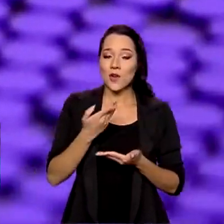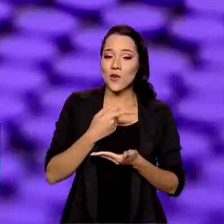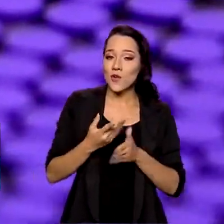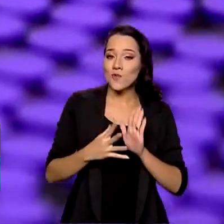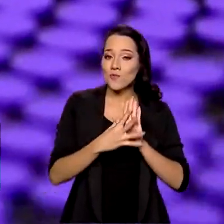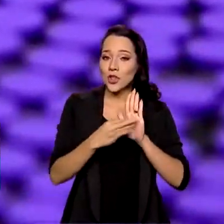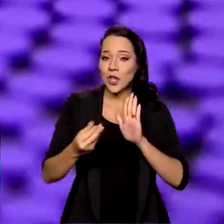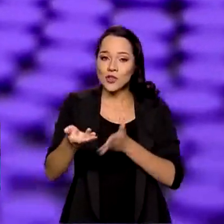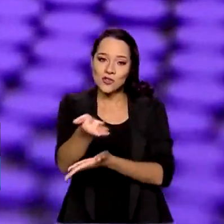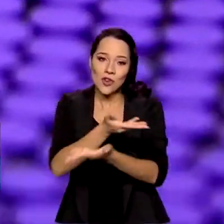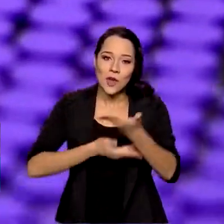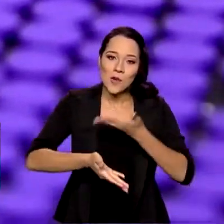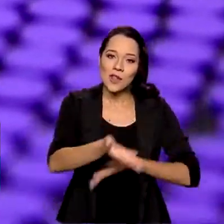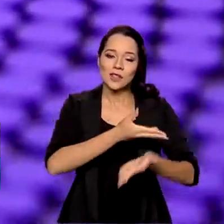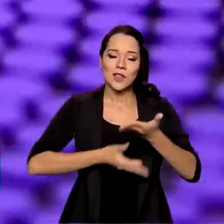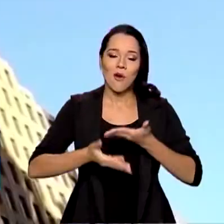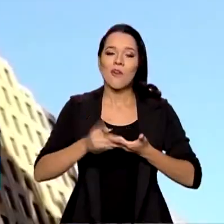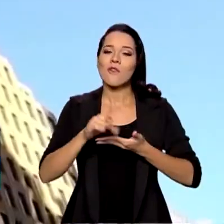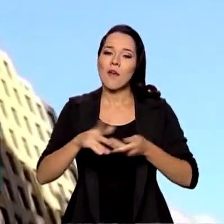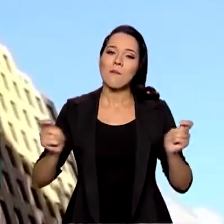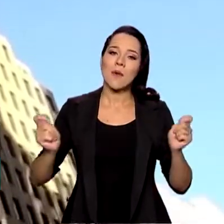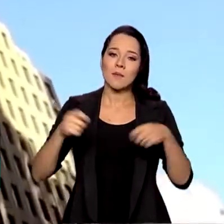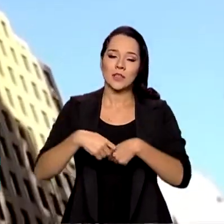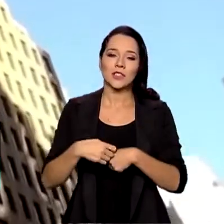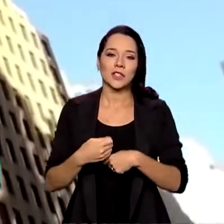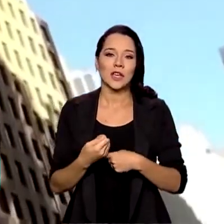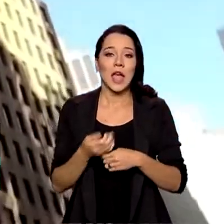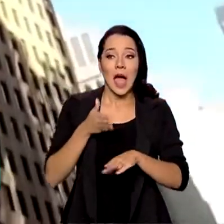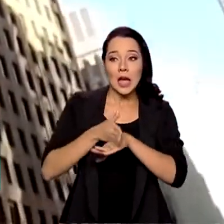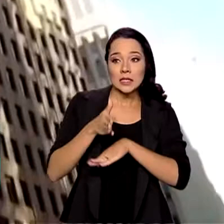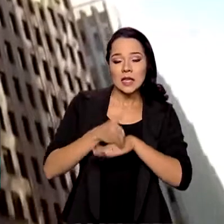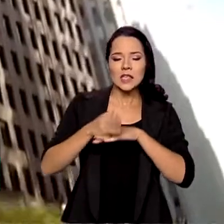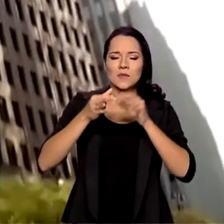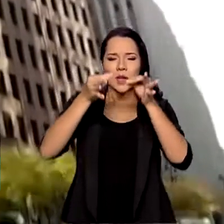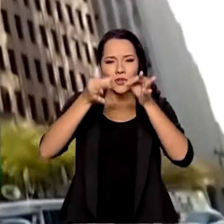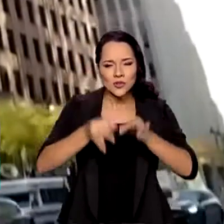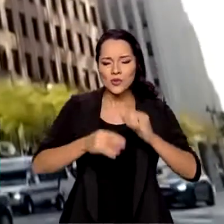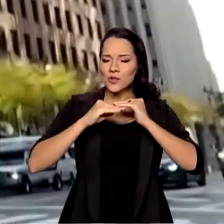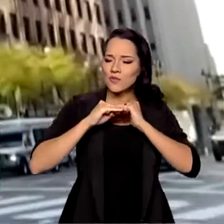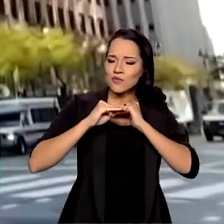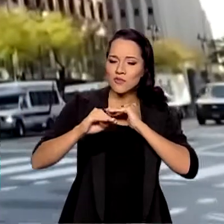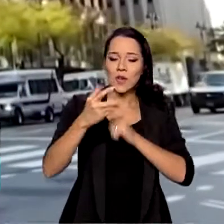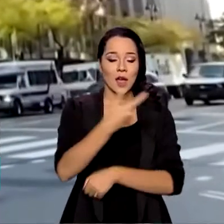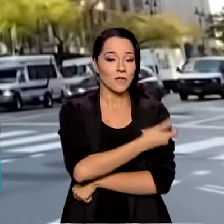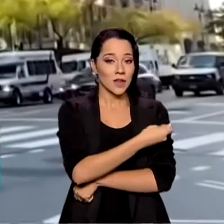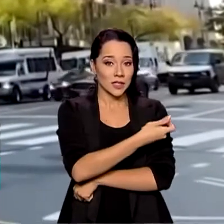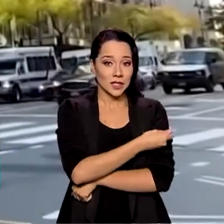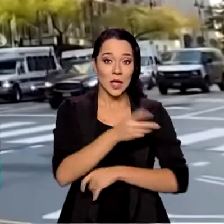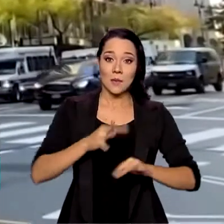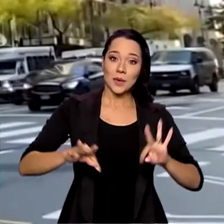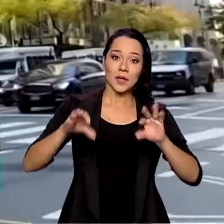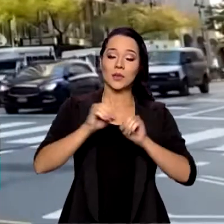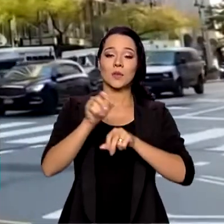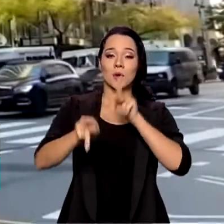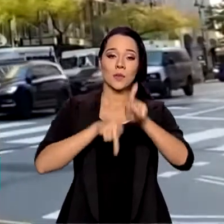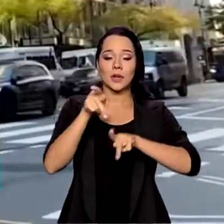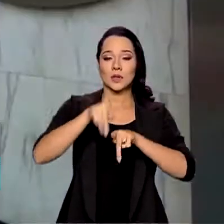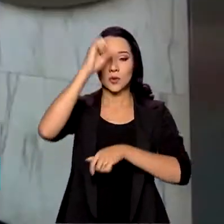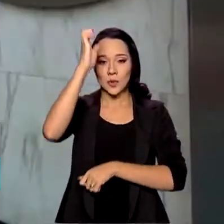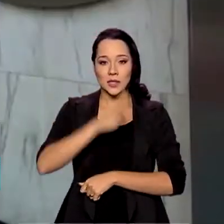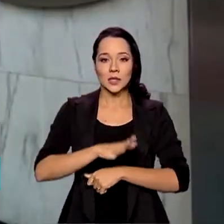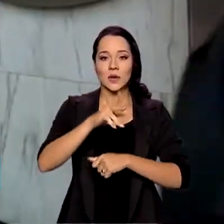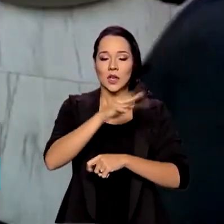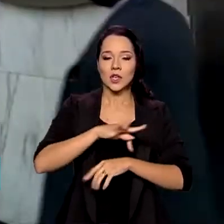de colaboração que vai nos permitir acesso mais justo e equitativo à nossa vacina para a população do